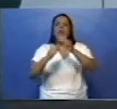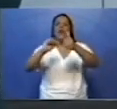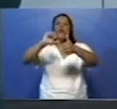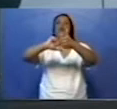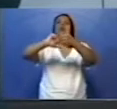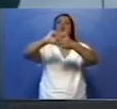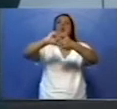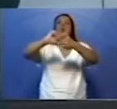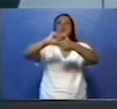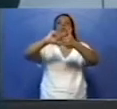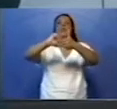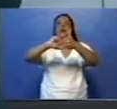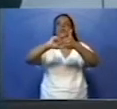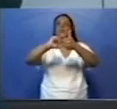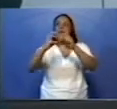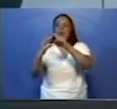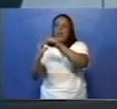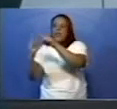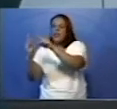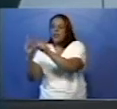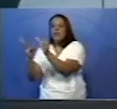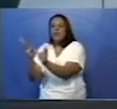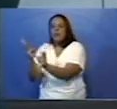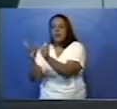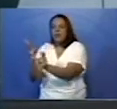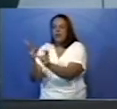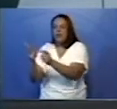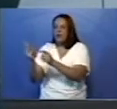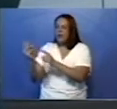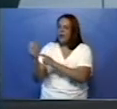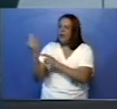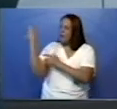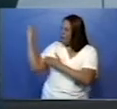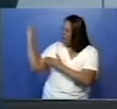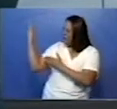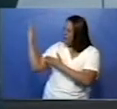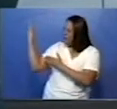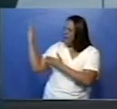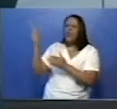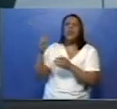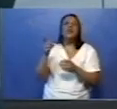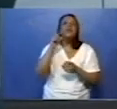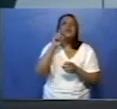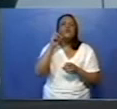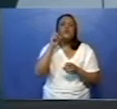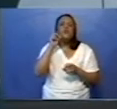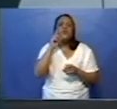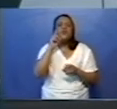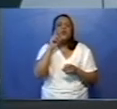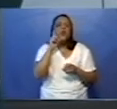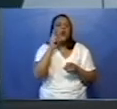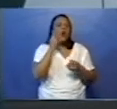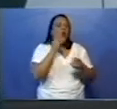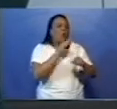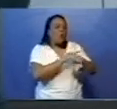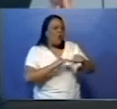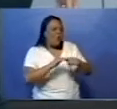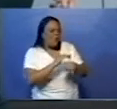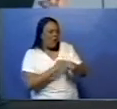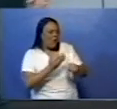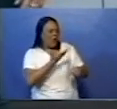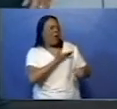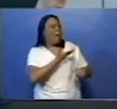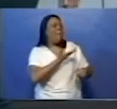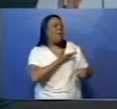a gente usa super, hiper e mega. Isso, gente, na linguagem do dia a dia, que você conversa ali com seus amigos, com a sua